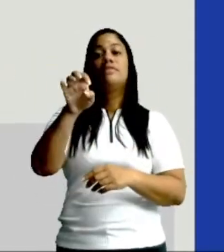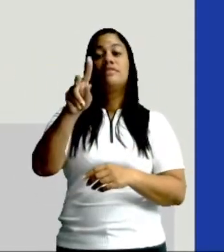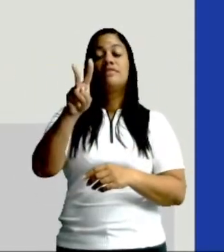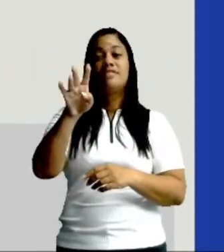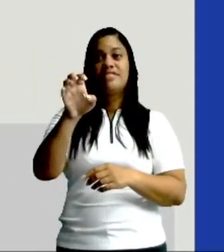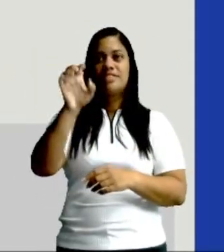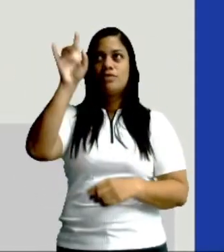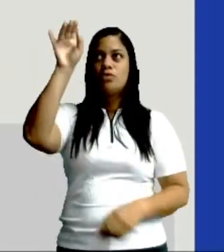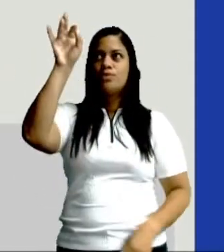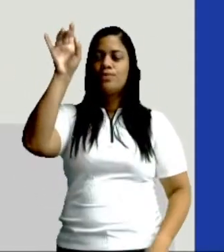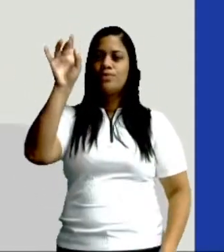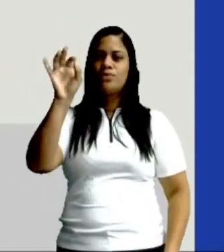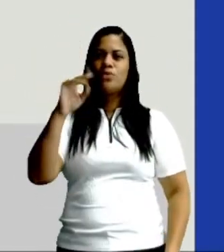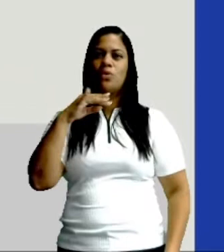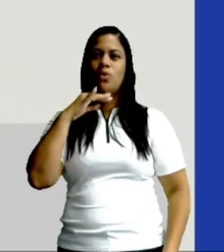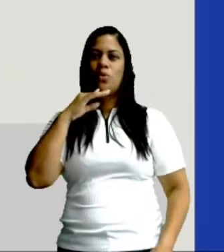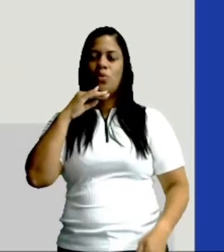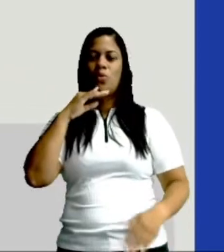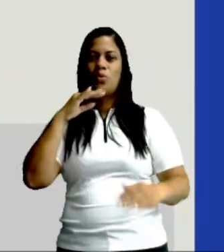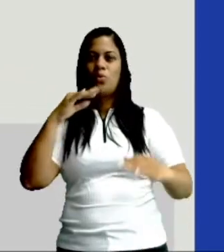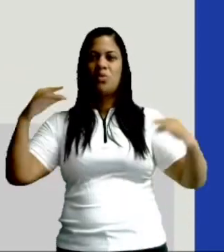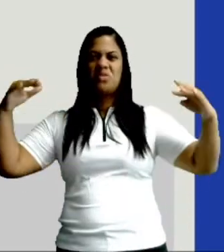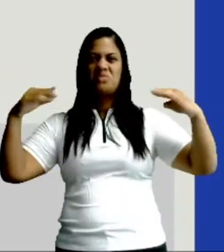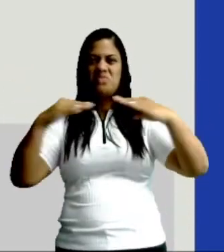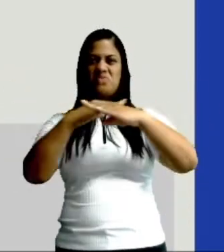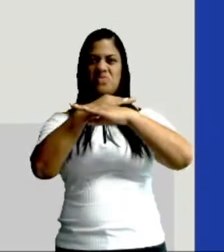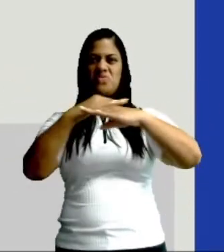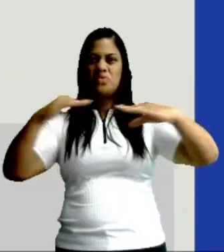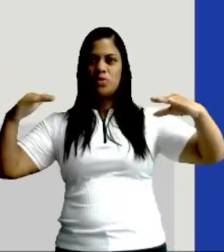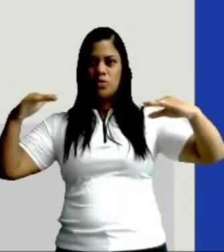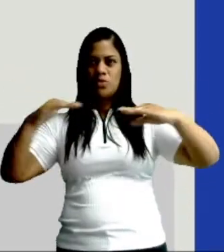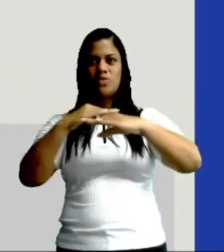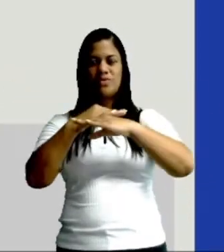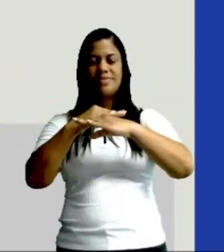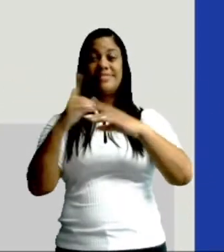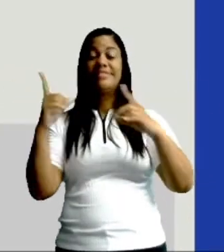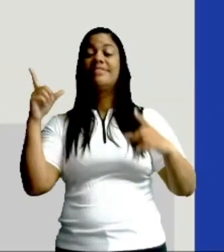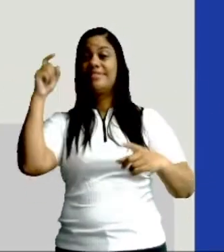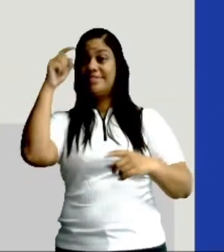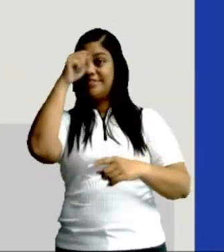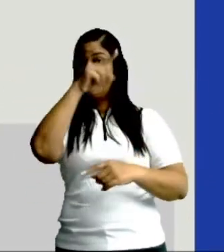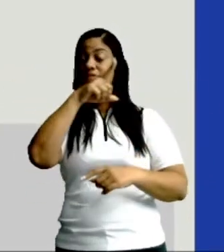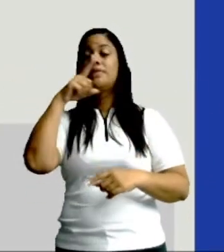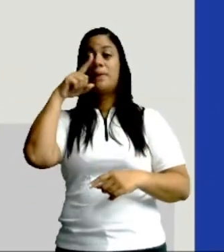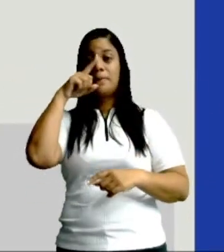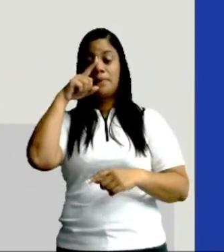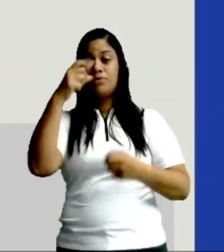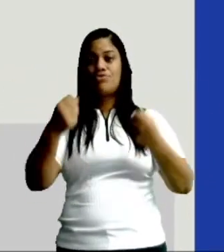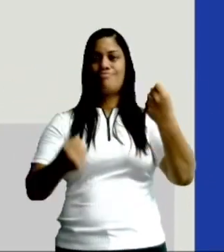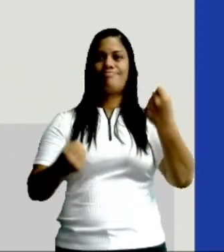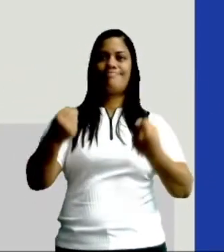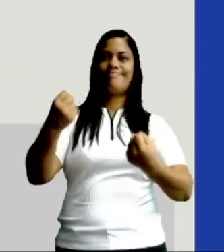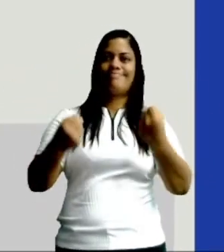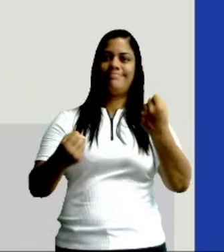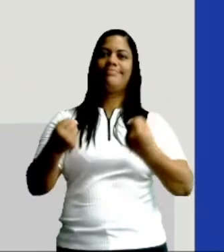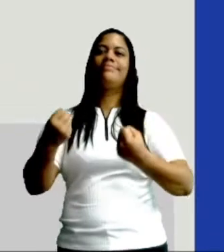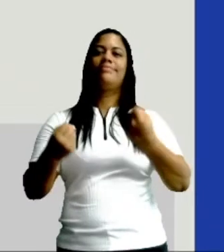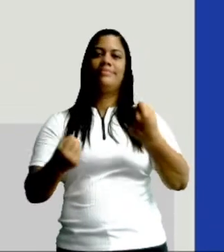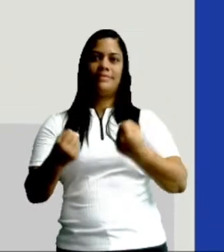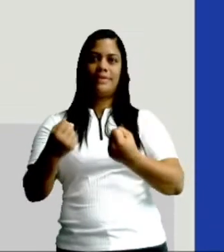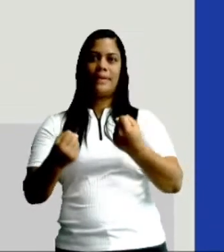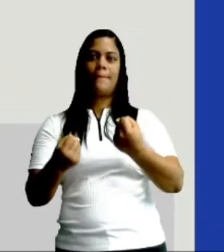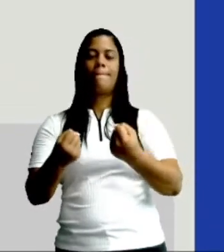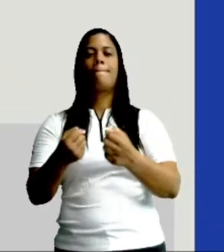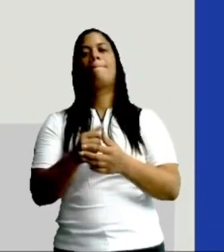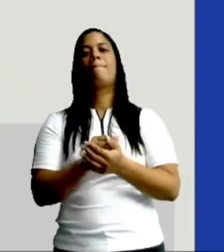estradas prejudica o trânsito e provoca mais perigo aos motoristas, por causa dos carros que perdem